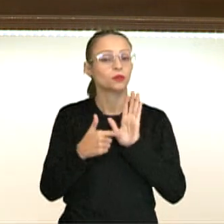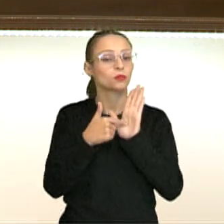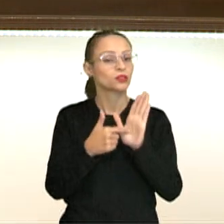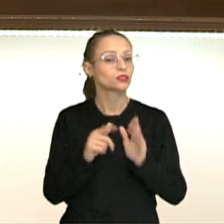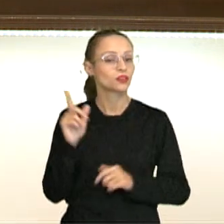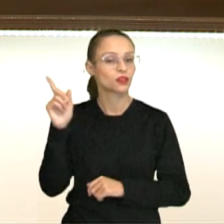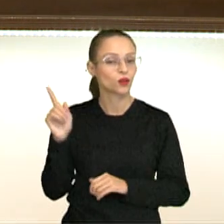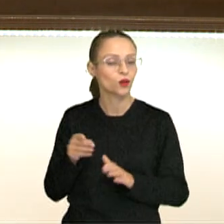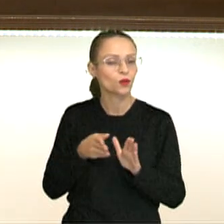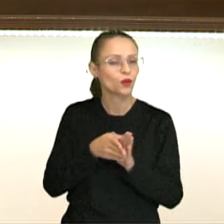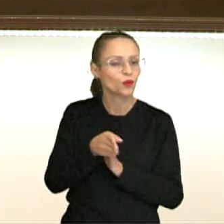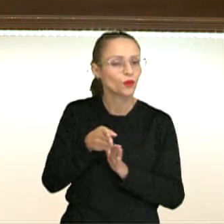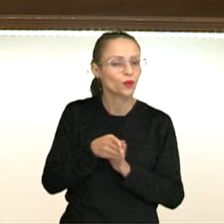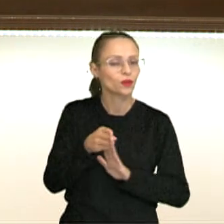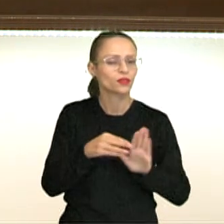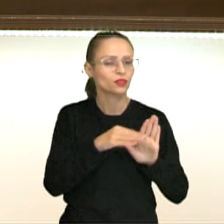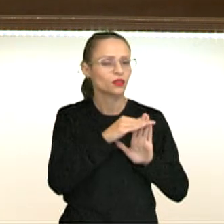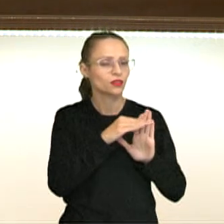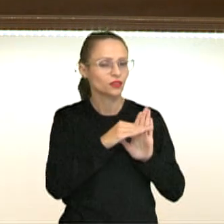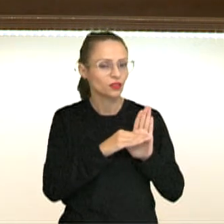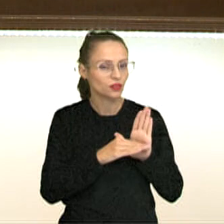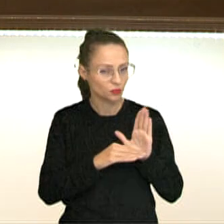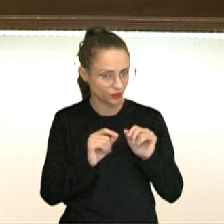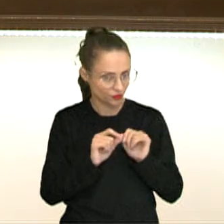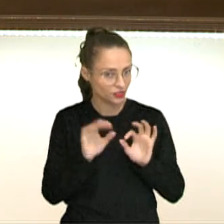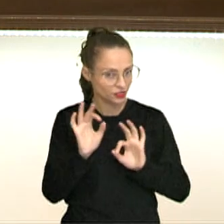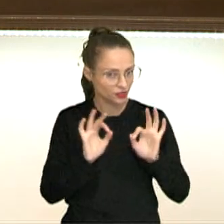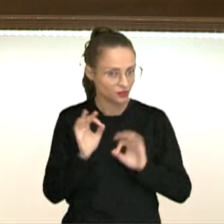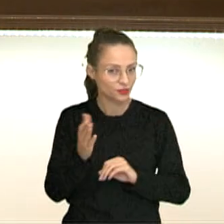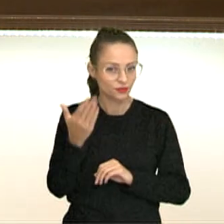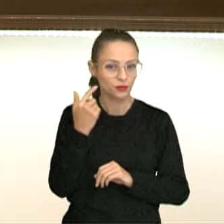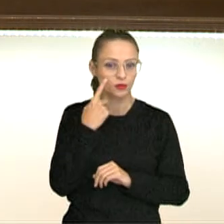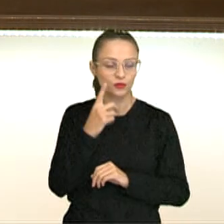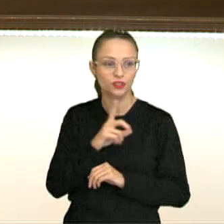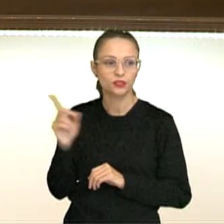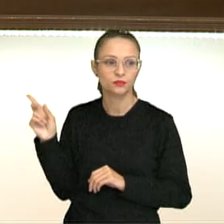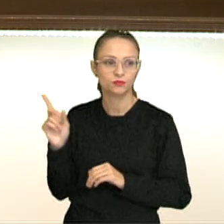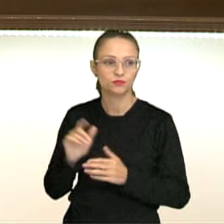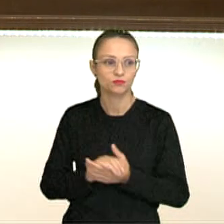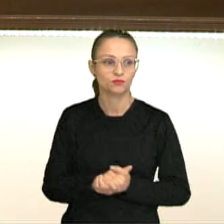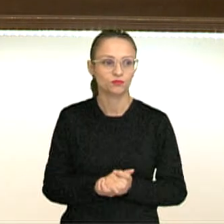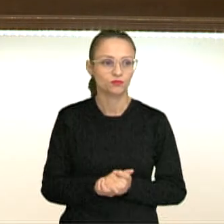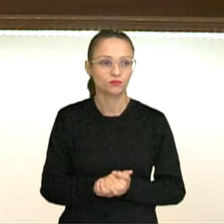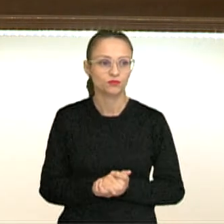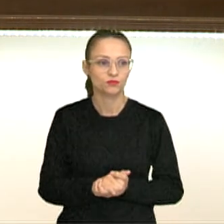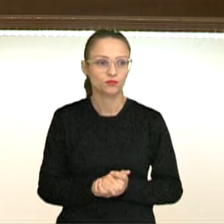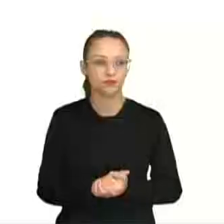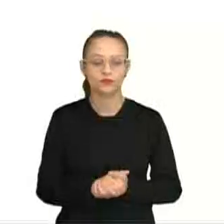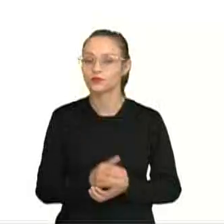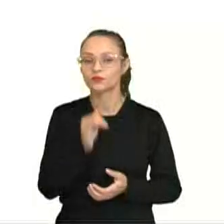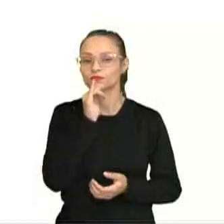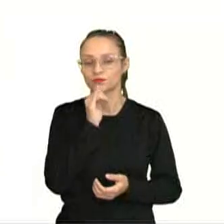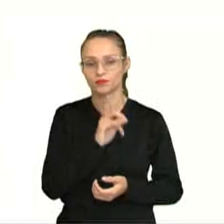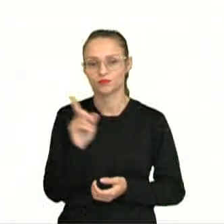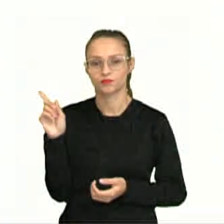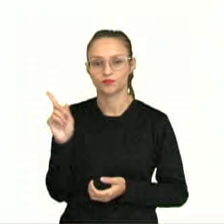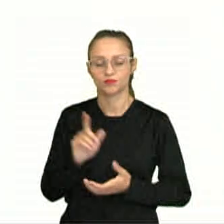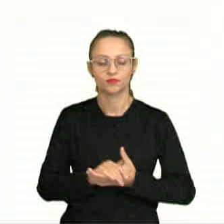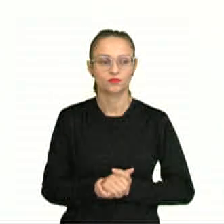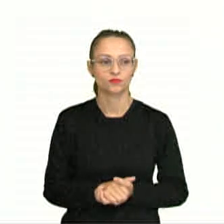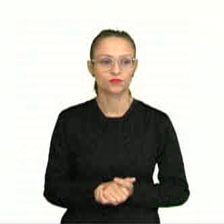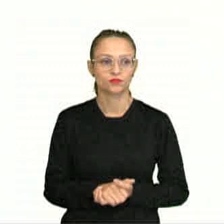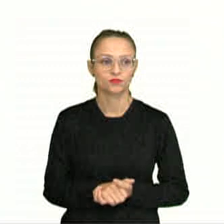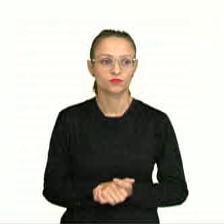apresentamos os conselhos para a produção? Então, vamos a ver um exemplo. Posibilidad